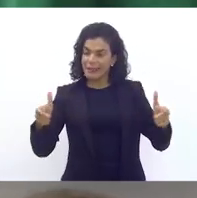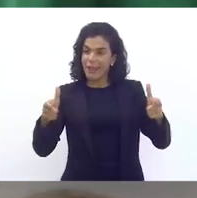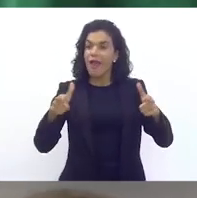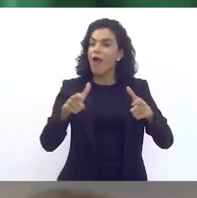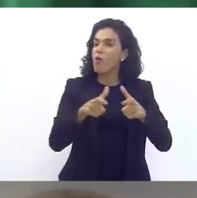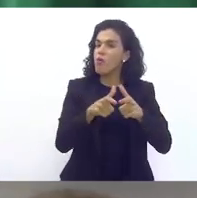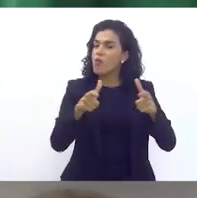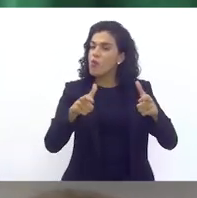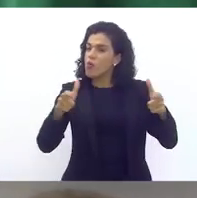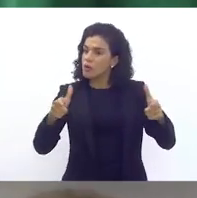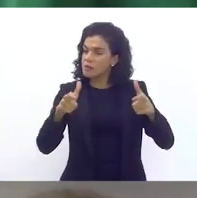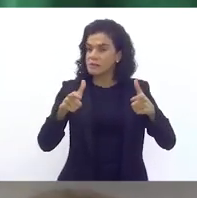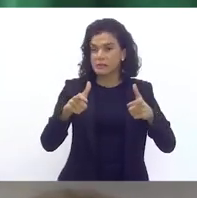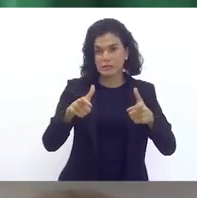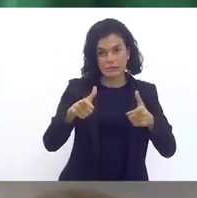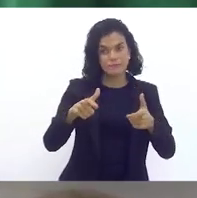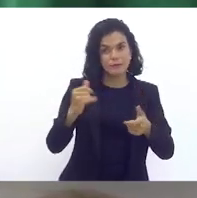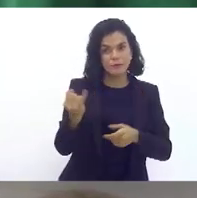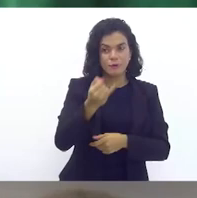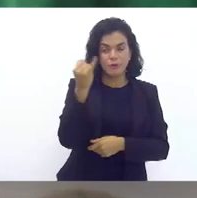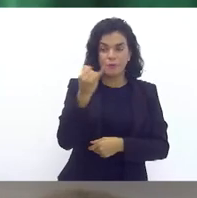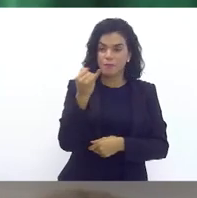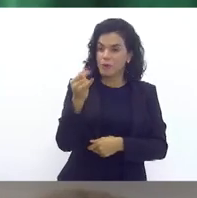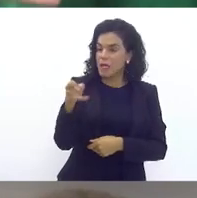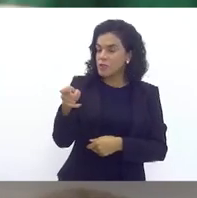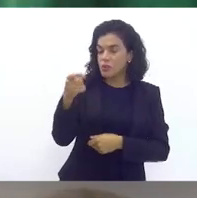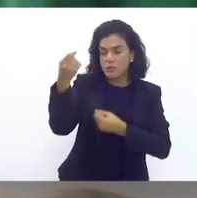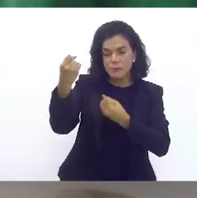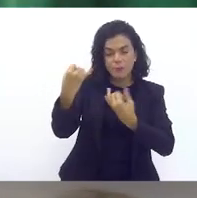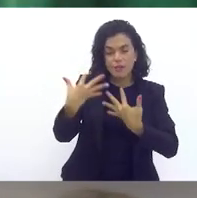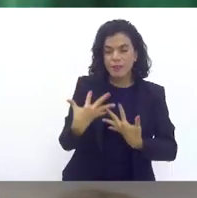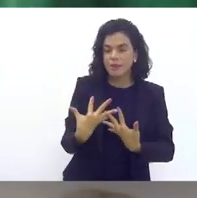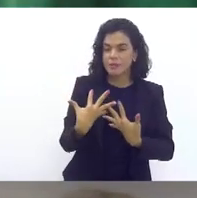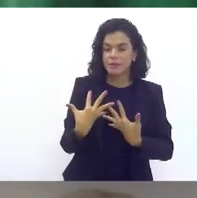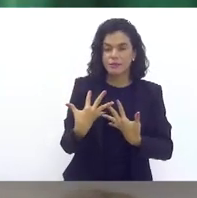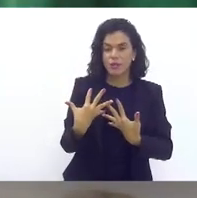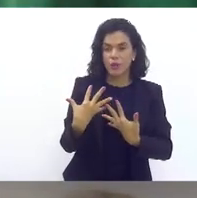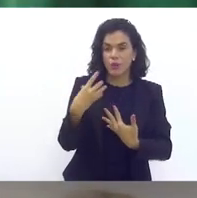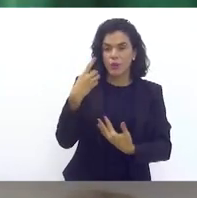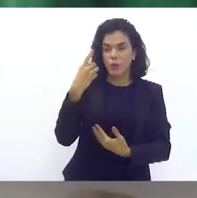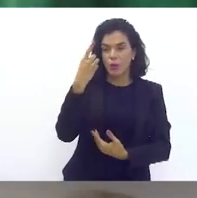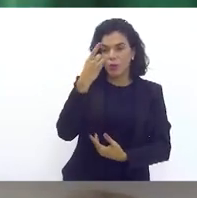crescimento significativo. A sua observação foi muito